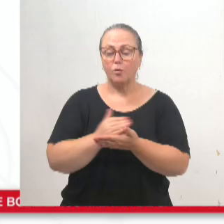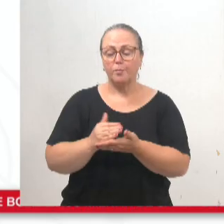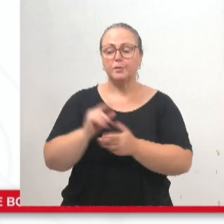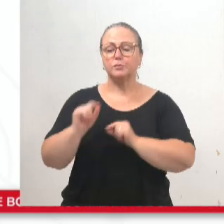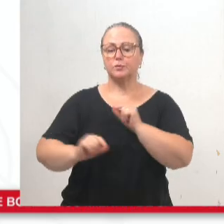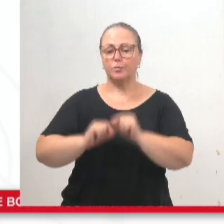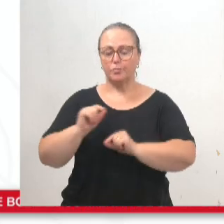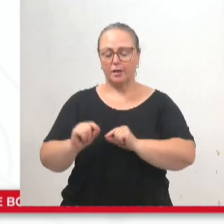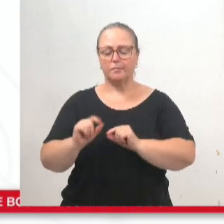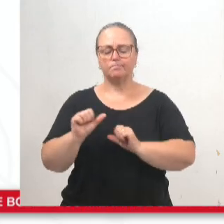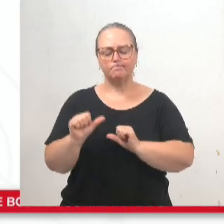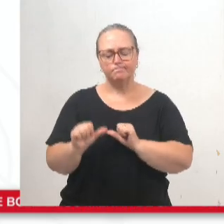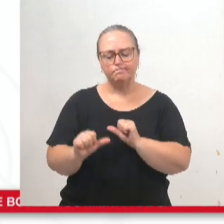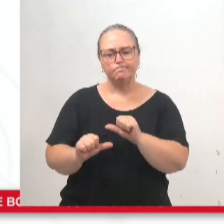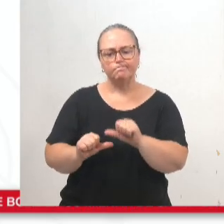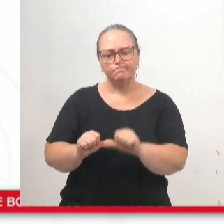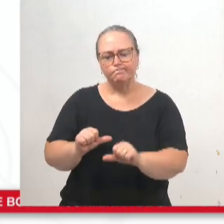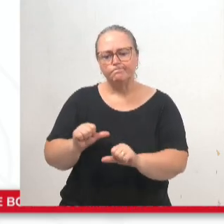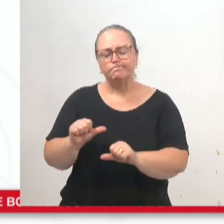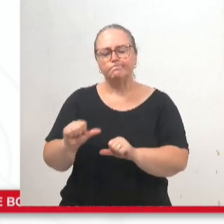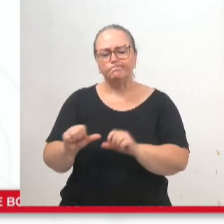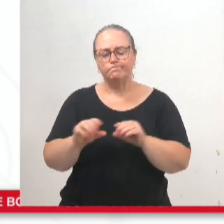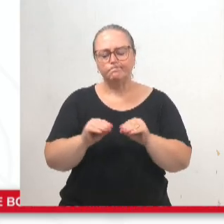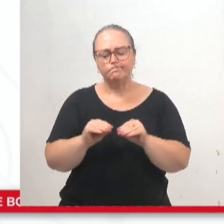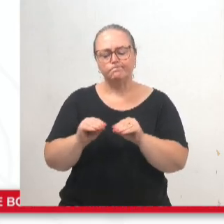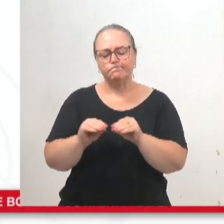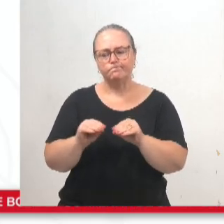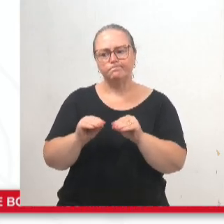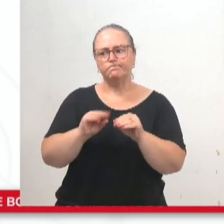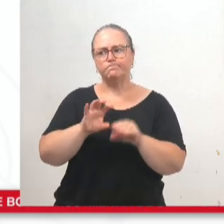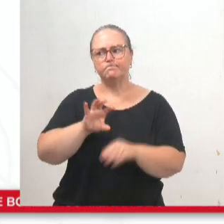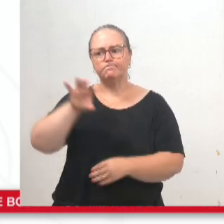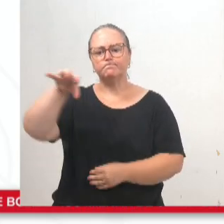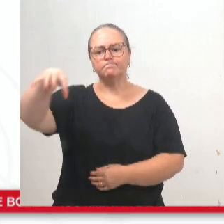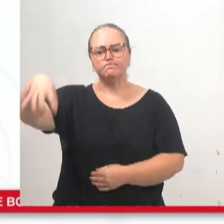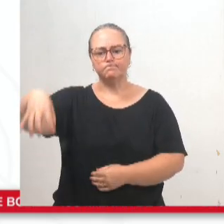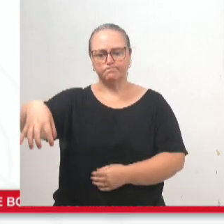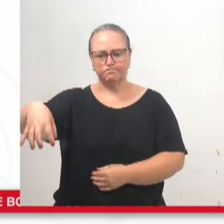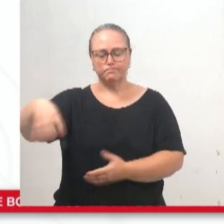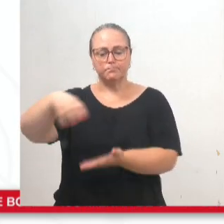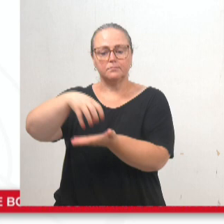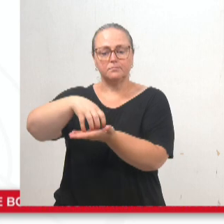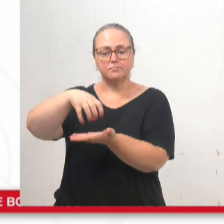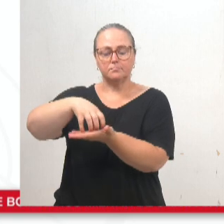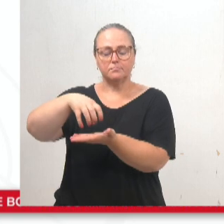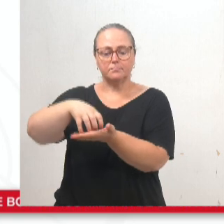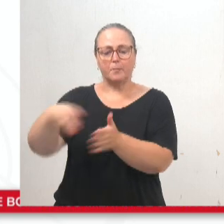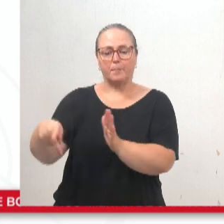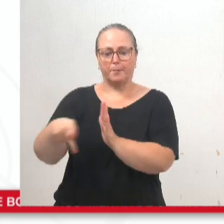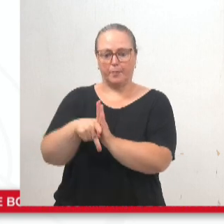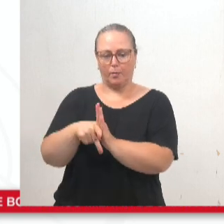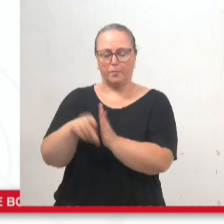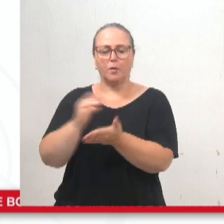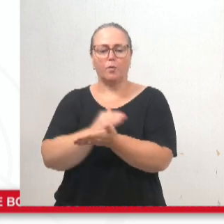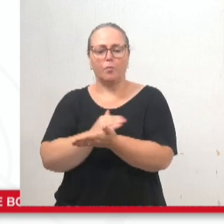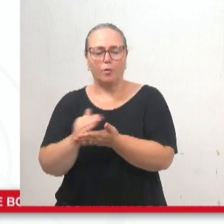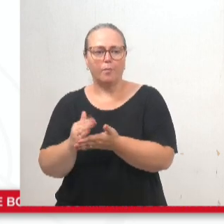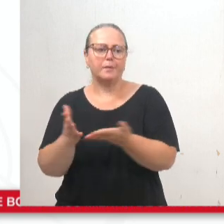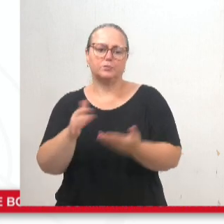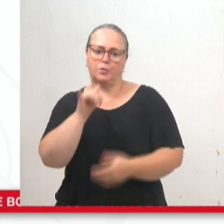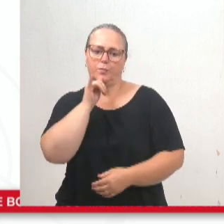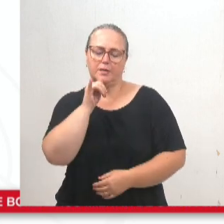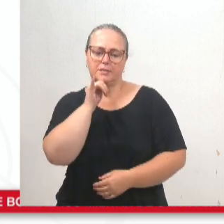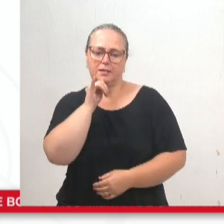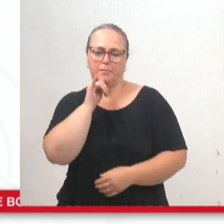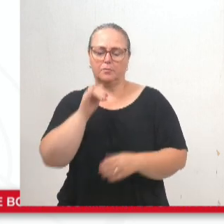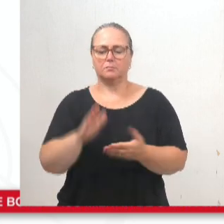maneira gradativa, a centralizar esses pontos, esses locais onde funcionavam as nossas centrais. Então, começou-se a centralizar em cidades um